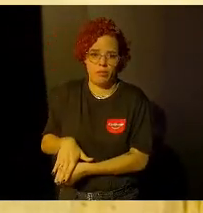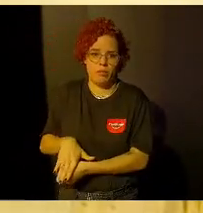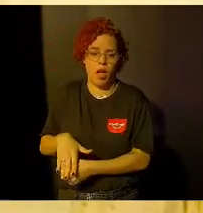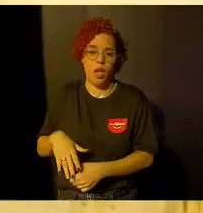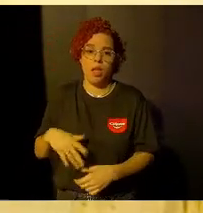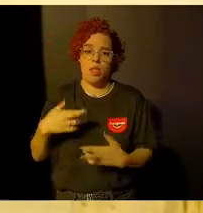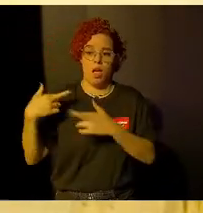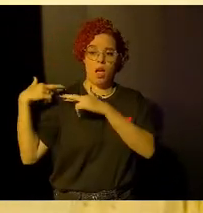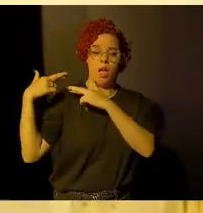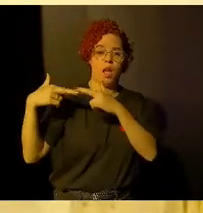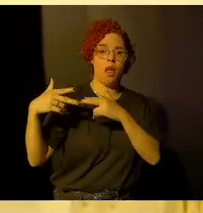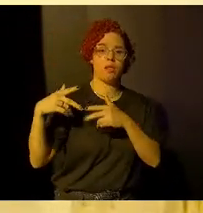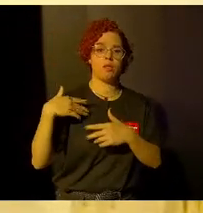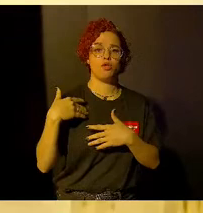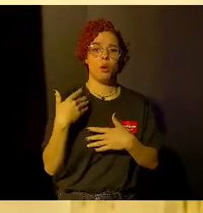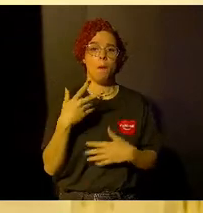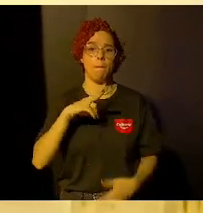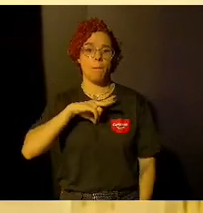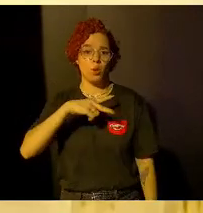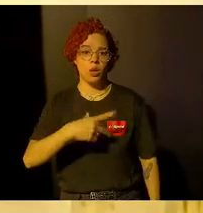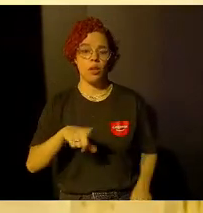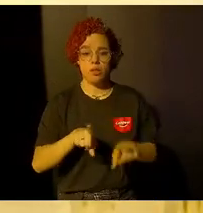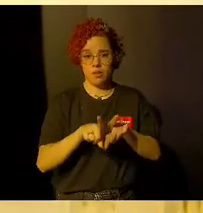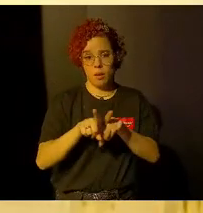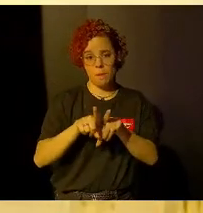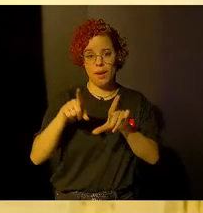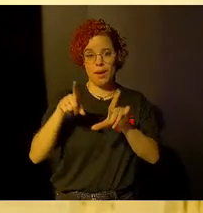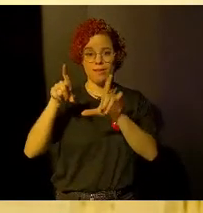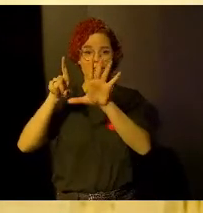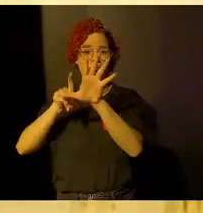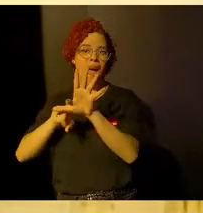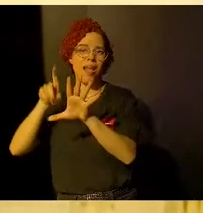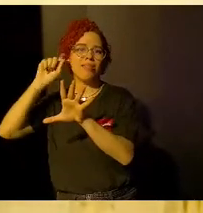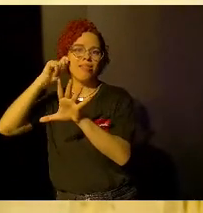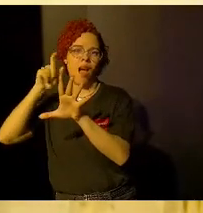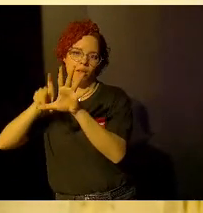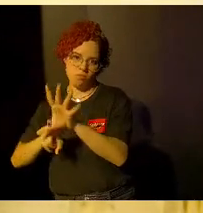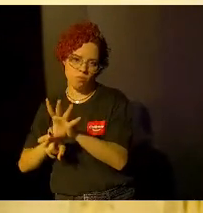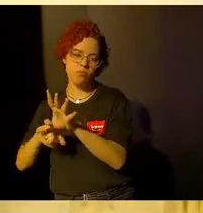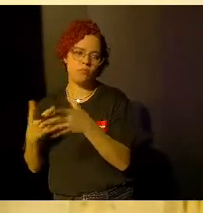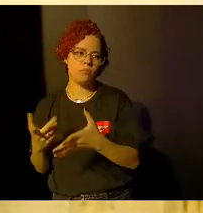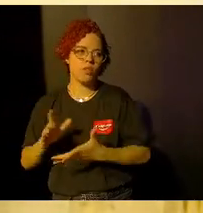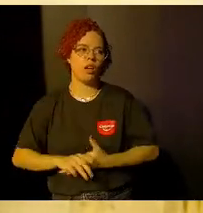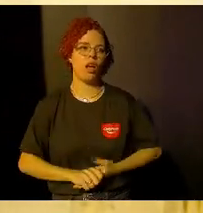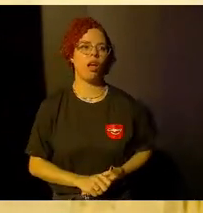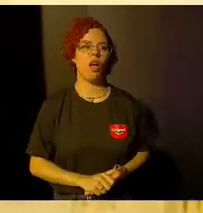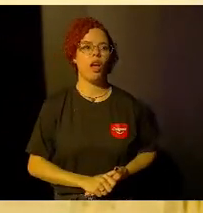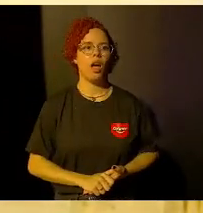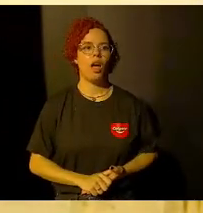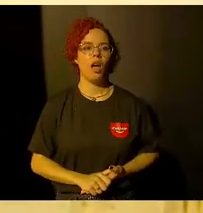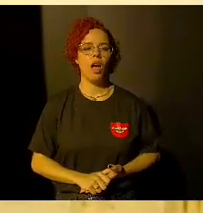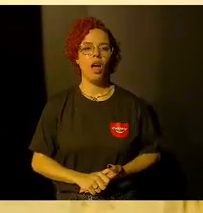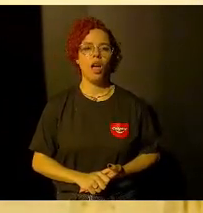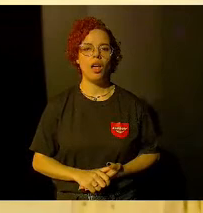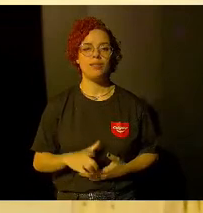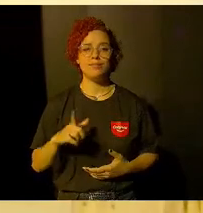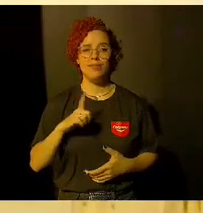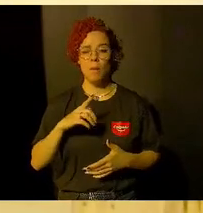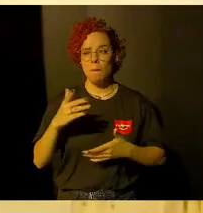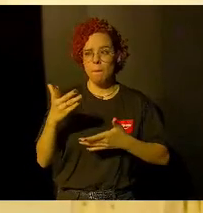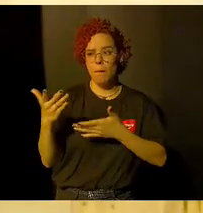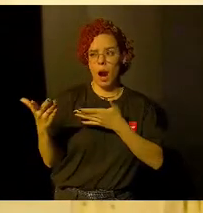e herança Negra angolana portanto eu estarei sempre entre lugar